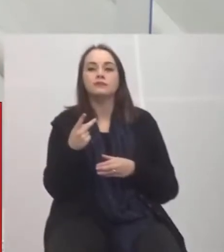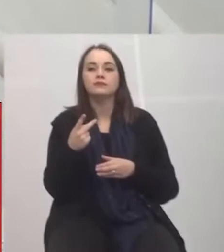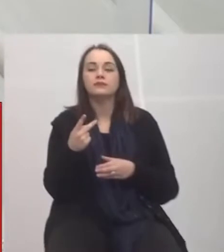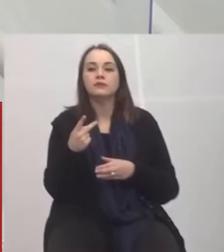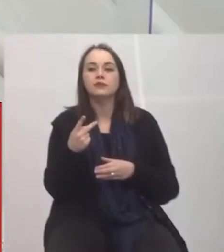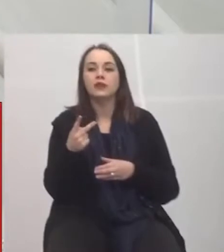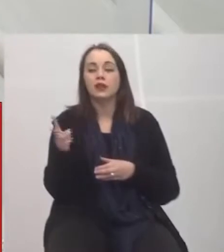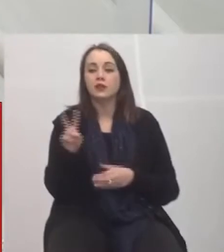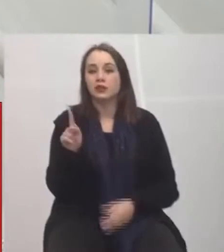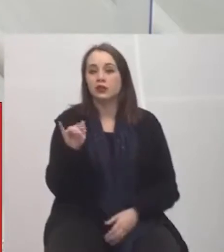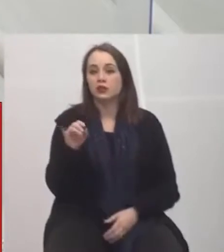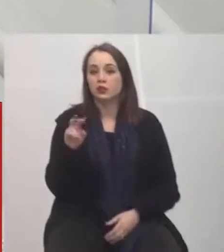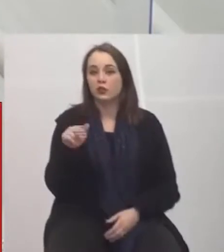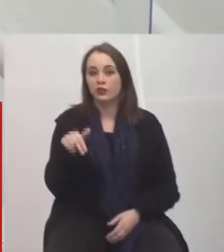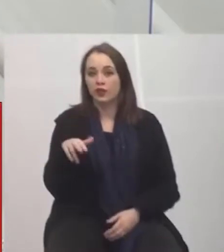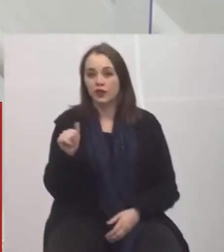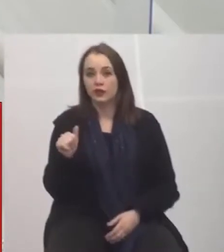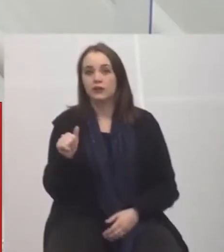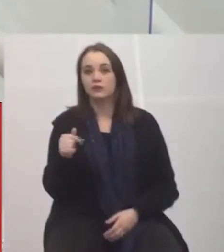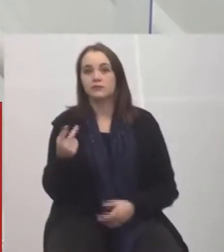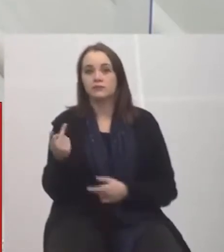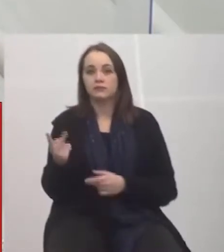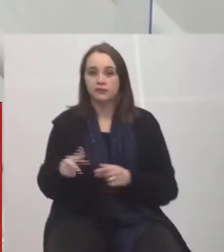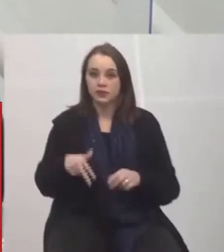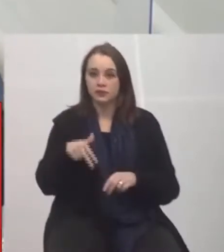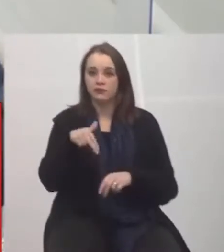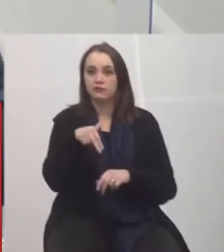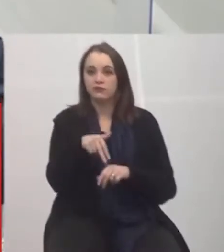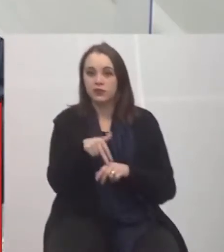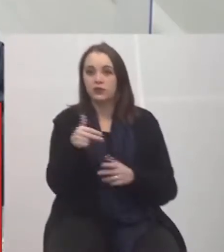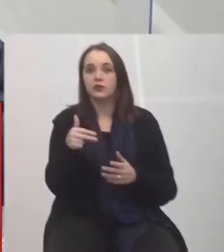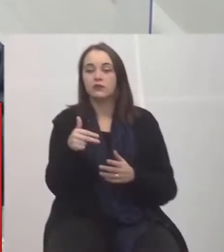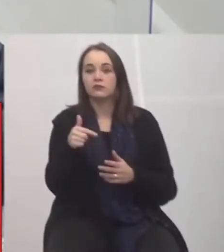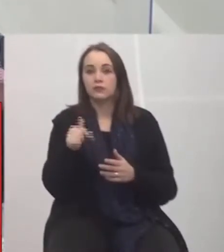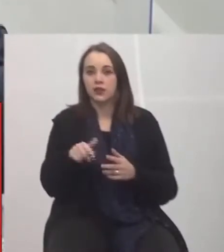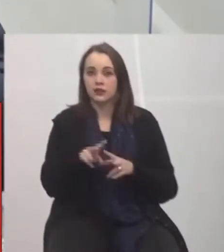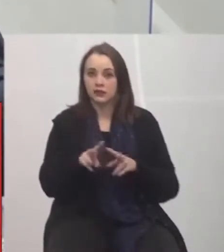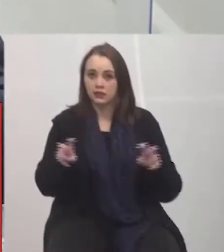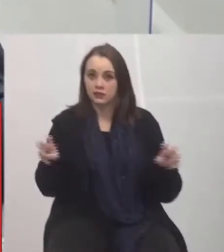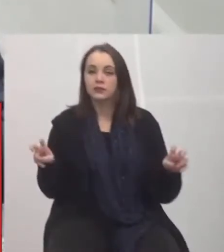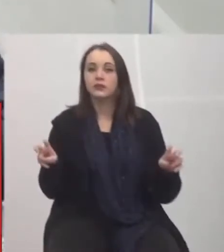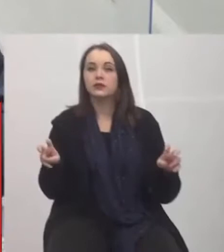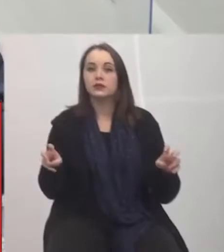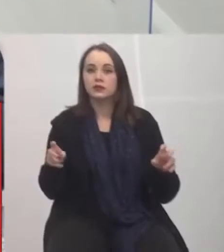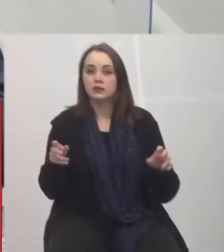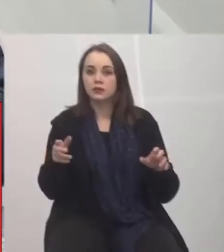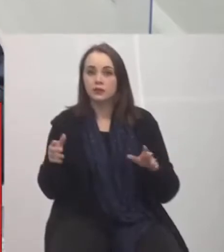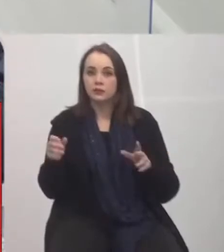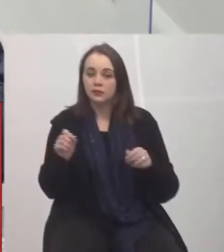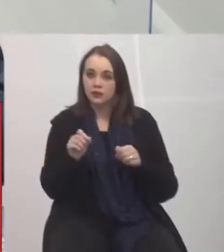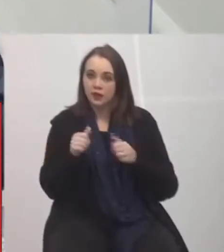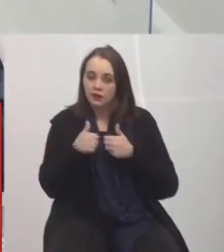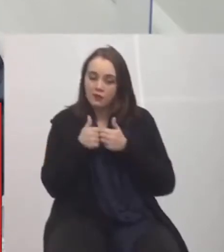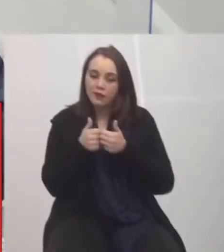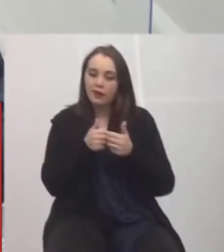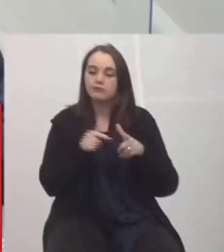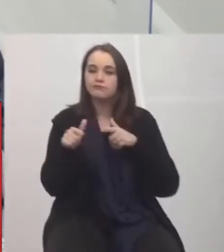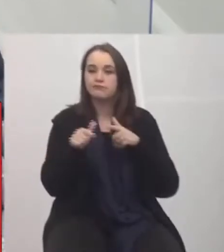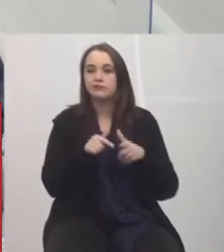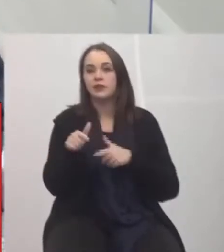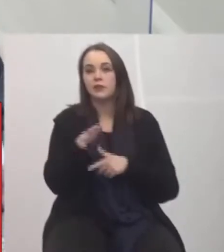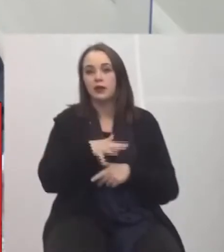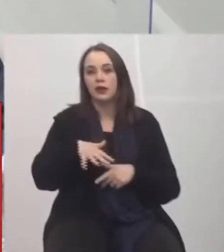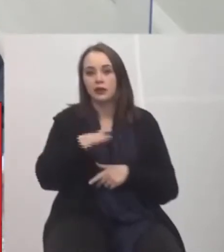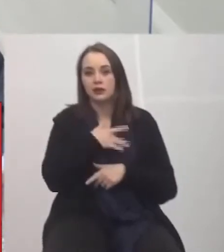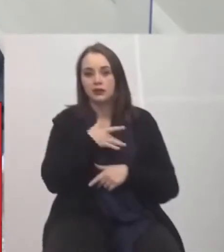presidente da Comissão de Saúde para tomar posse aqui até a mesa para acompanhar os trabalhos, no